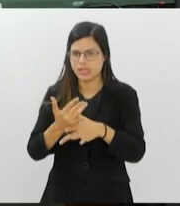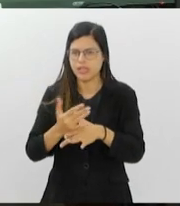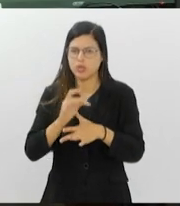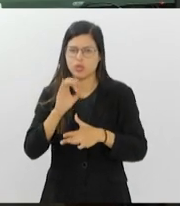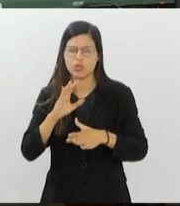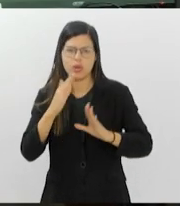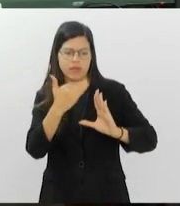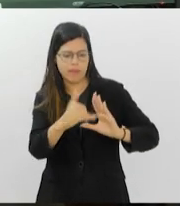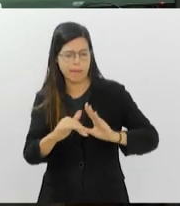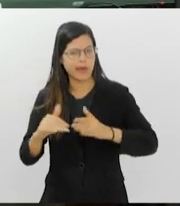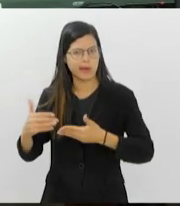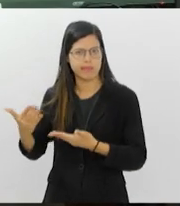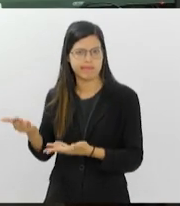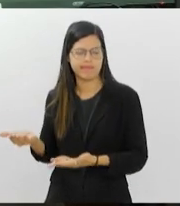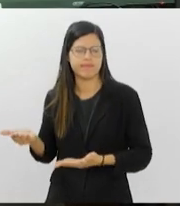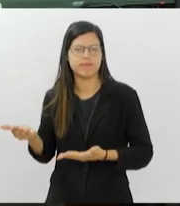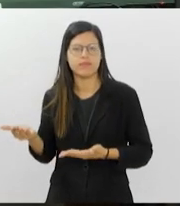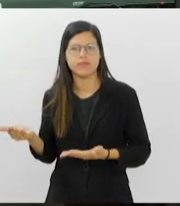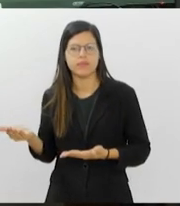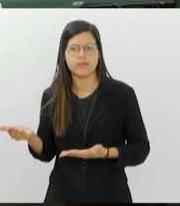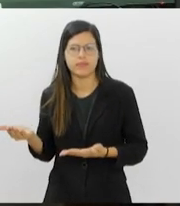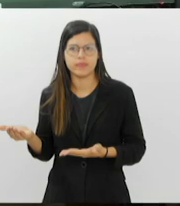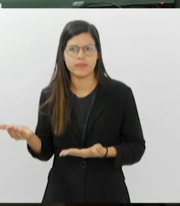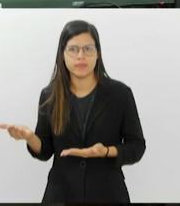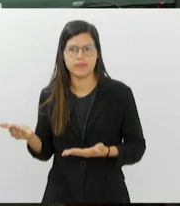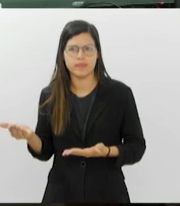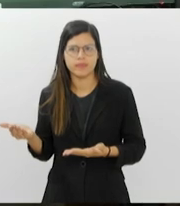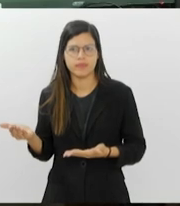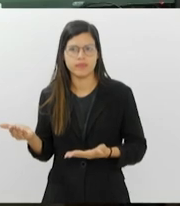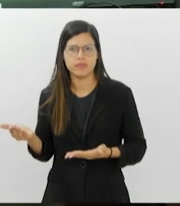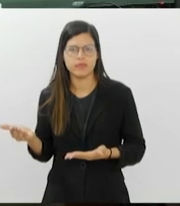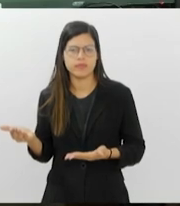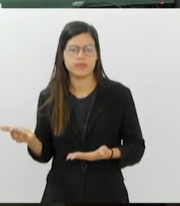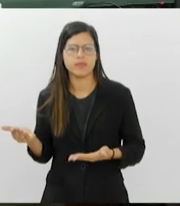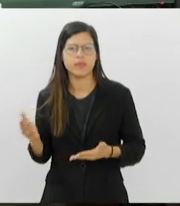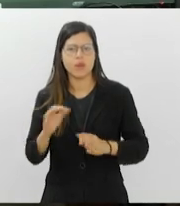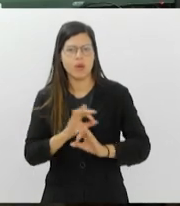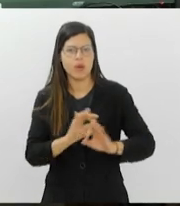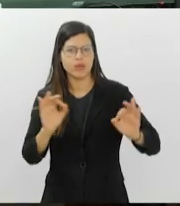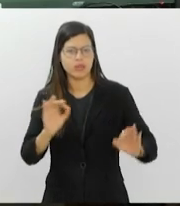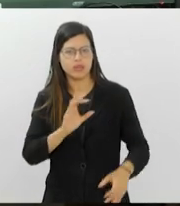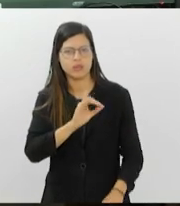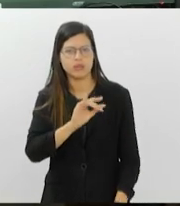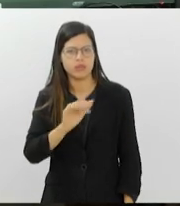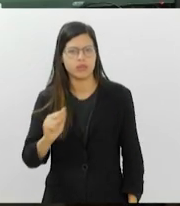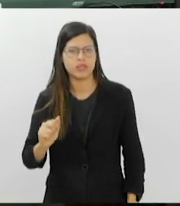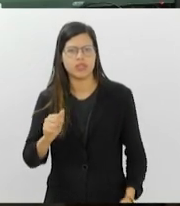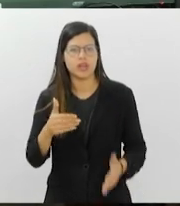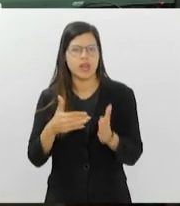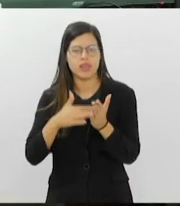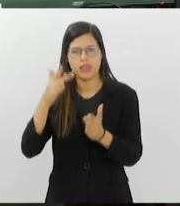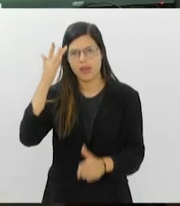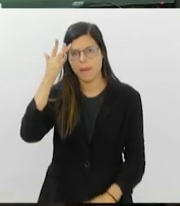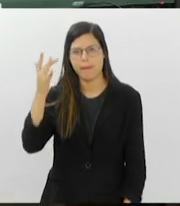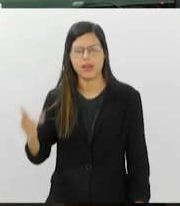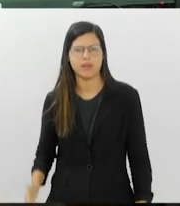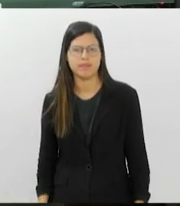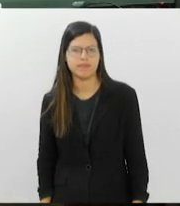nosso e-mail, tvalerja, arroba, alerj.rj.gov.br. Um ótimo dia para você e até amanhã.